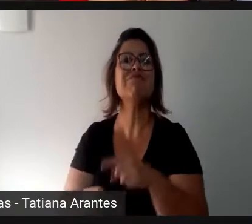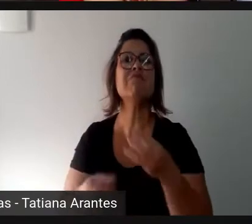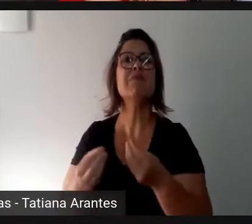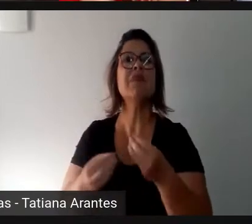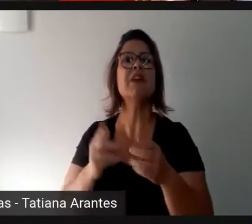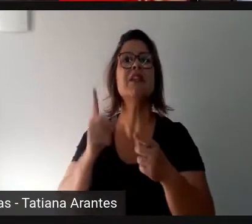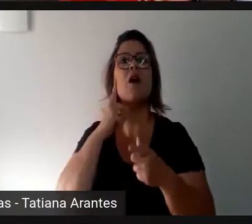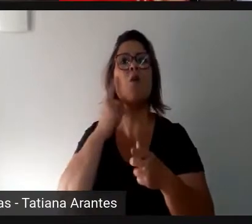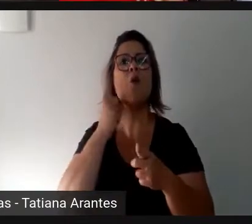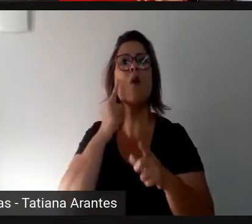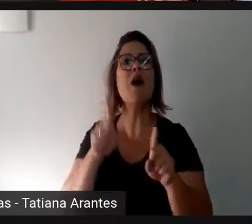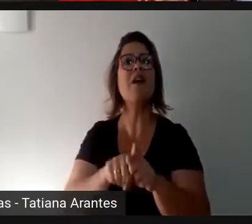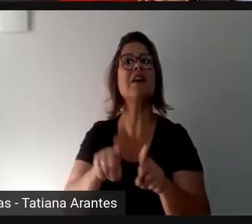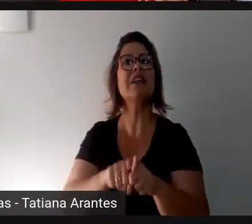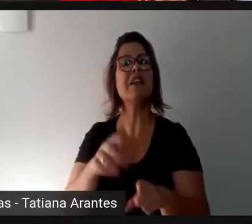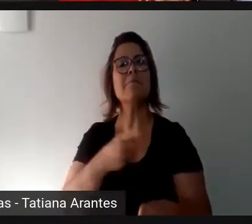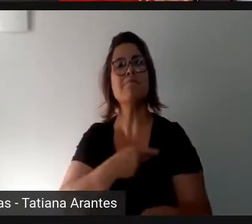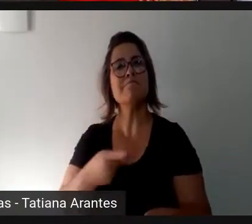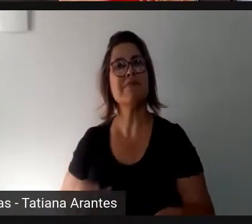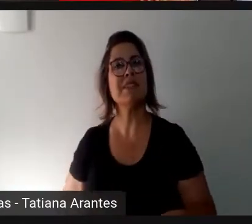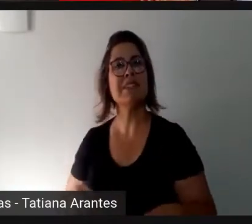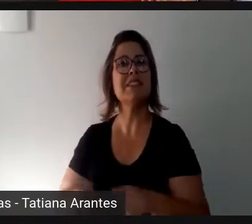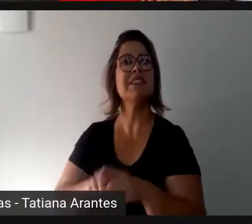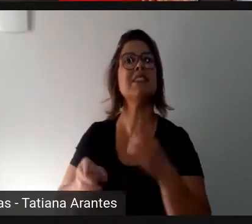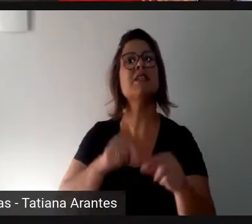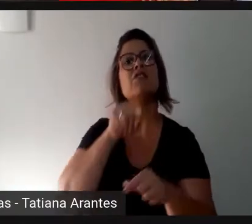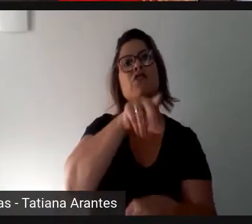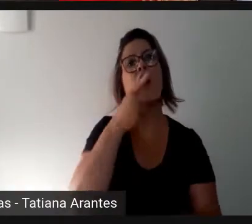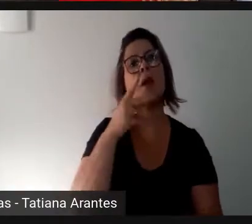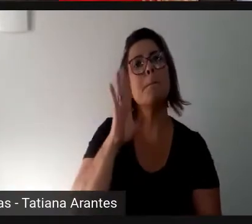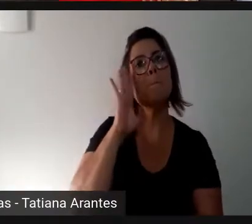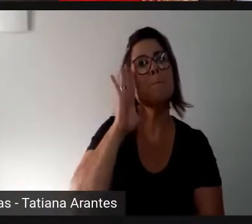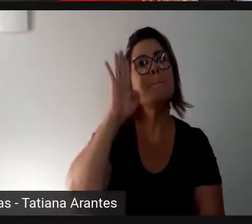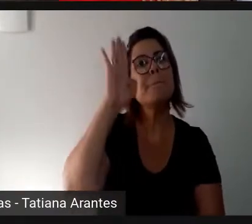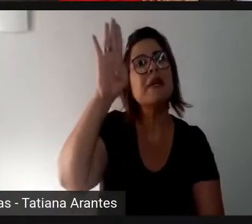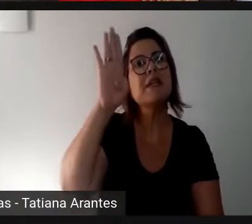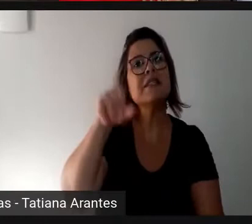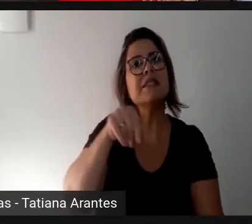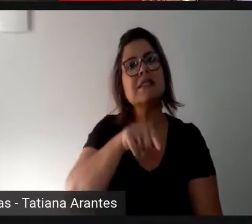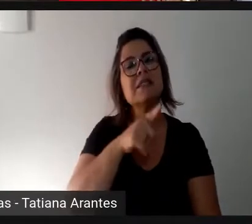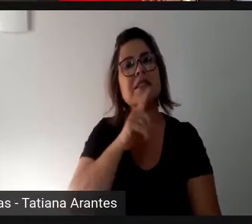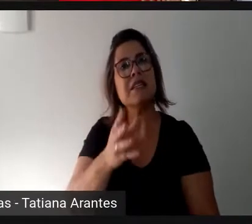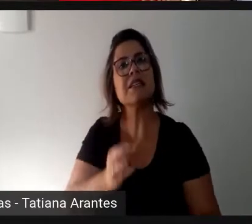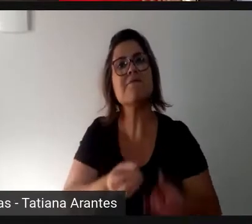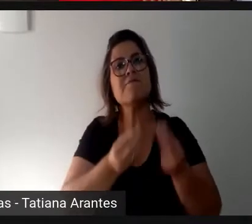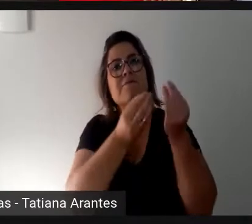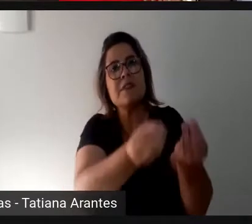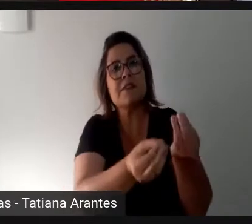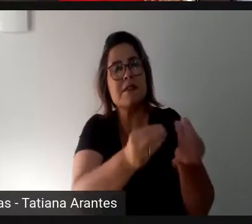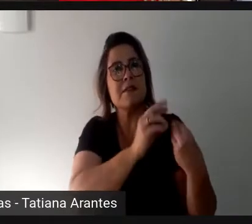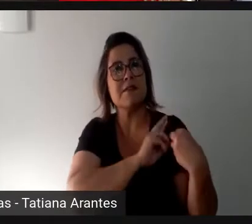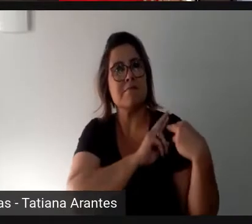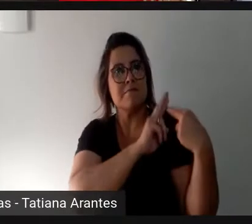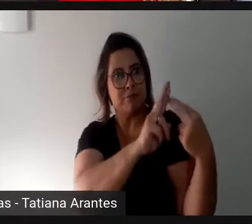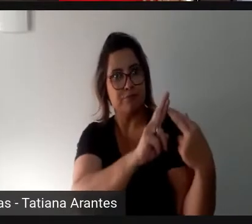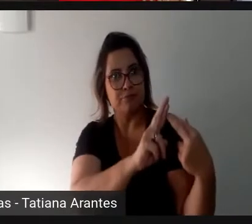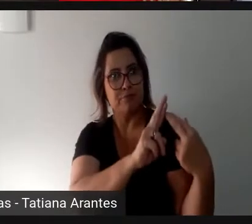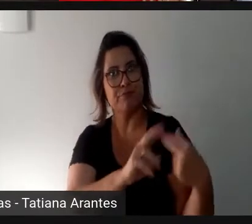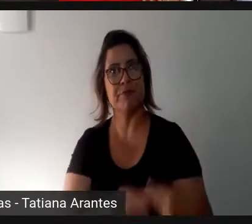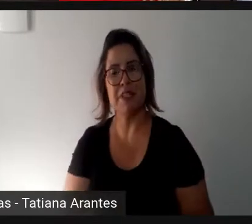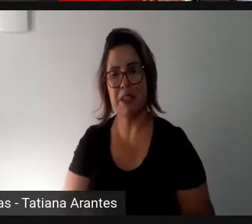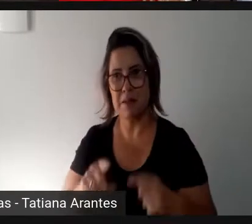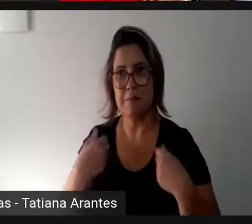órgão, ele colocou como o principal? Eu vou entregar isso. Gente, você precisa